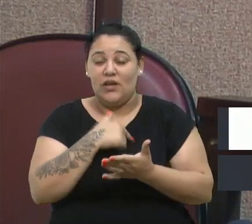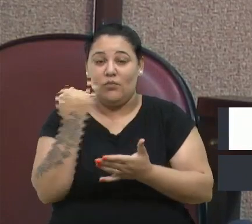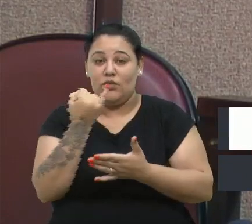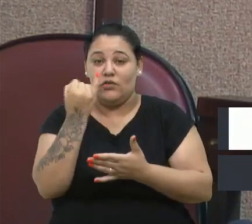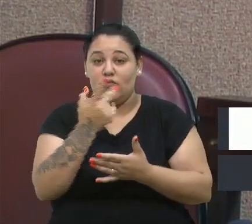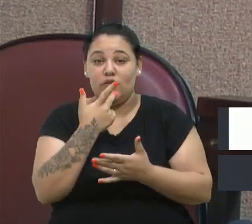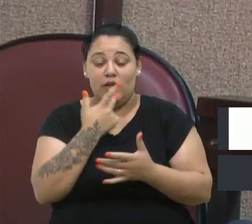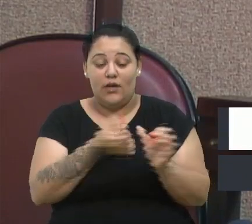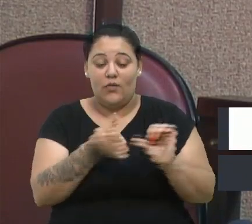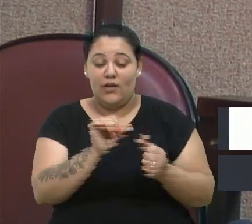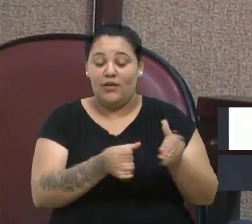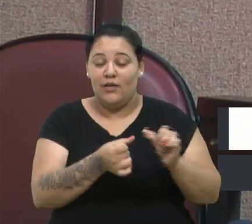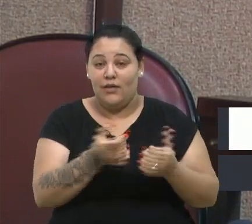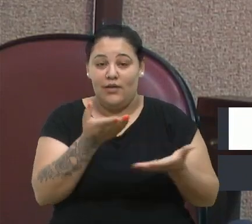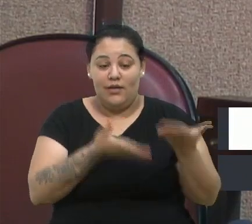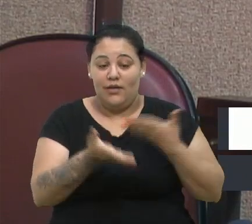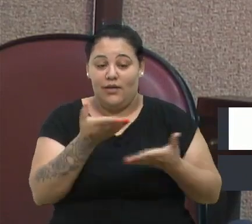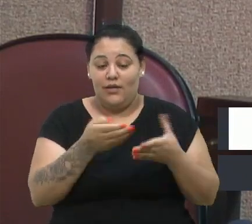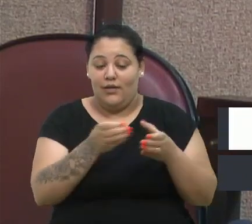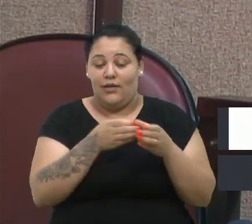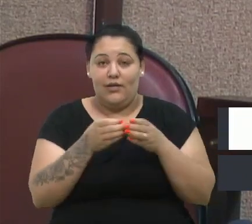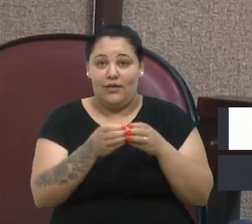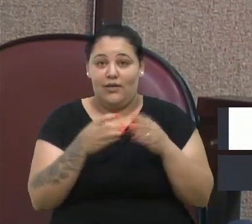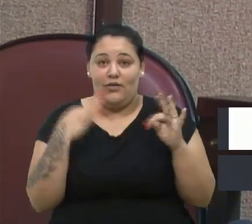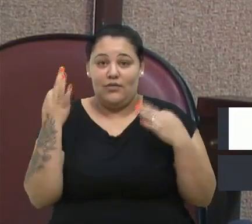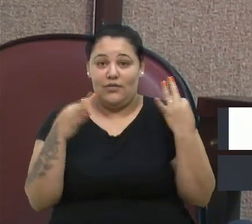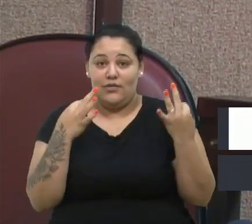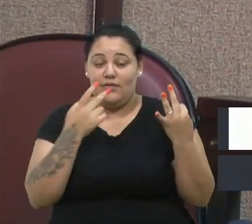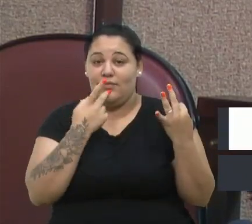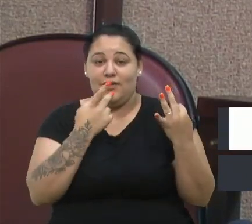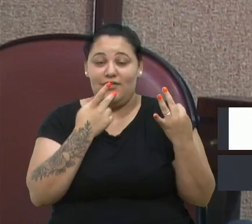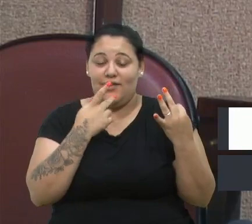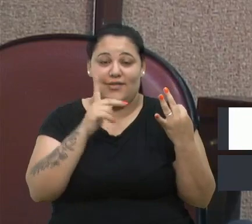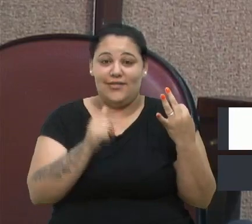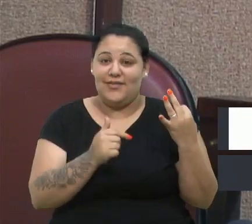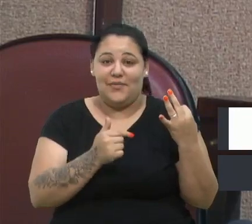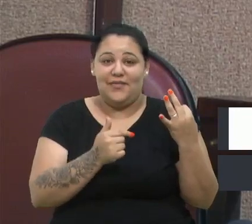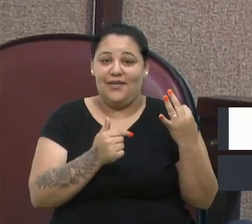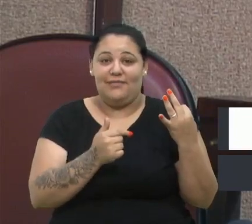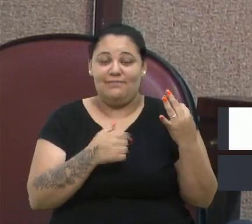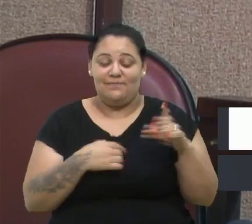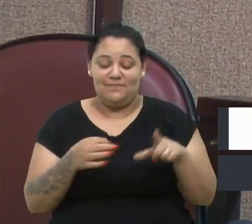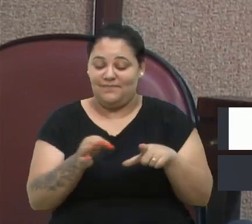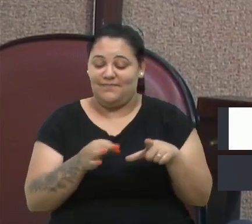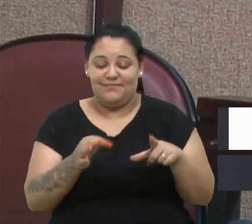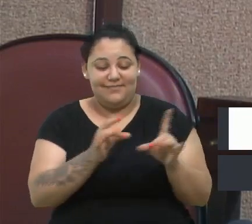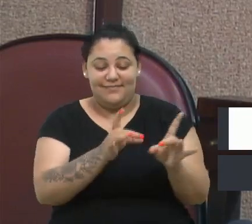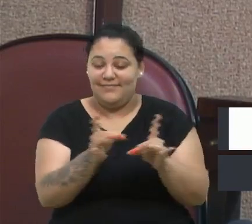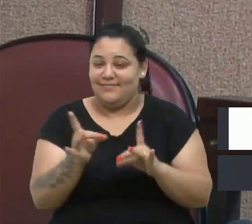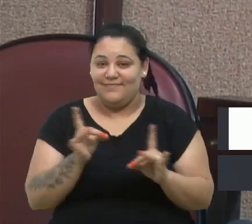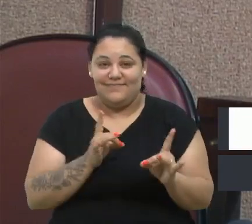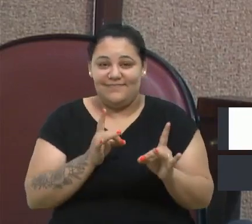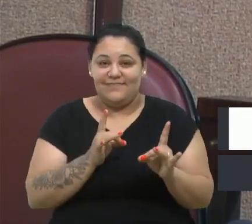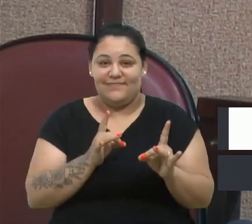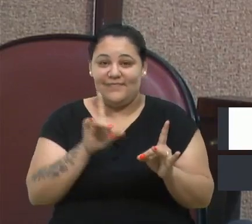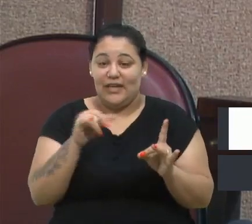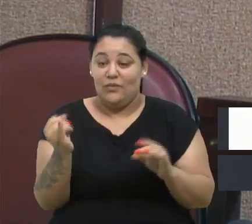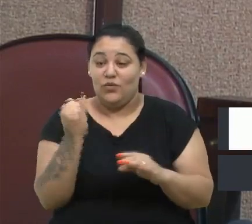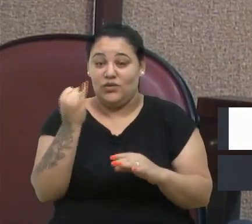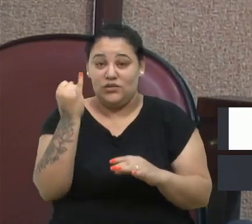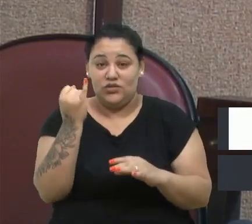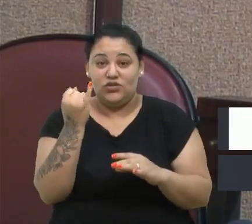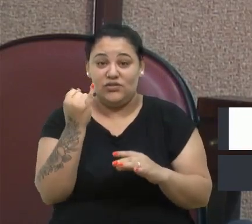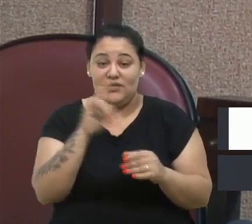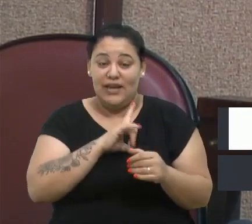os turistas chegarem. Falo aqui na questão do comércio, né? É muito importante o Sindilojas, a CDL, as instituições que a gente tem